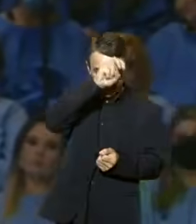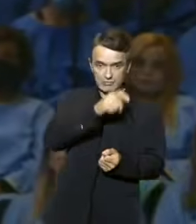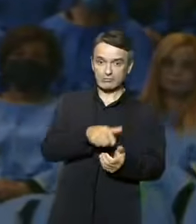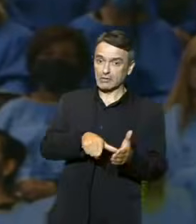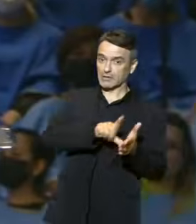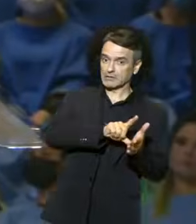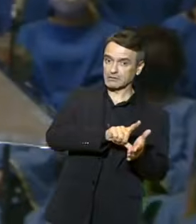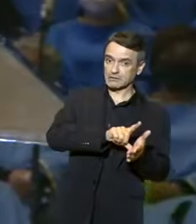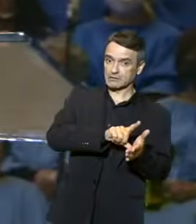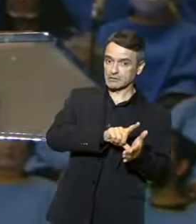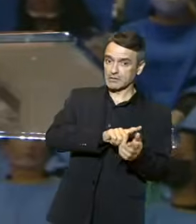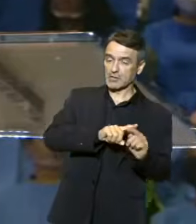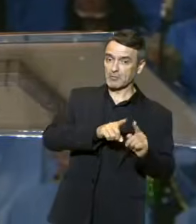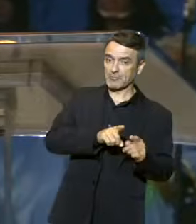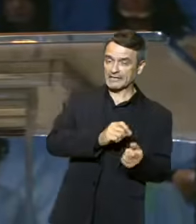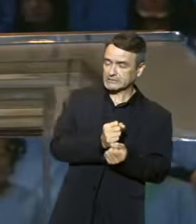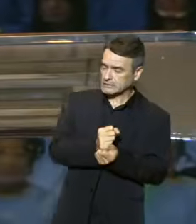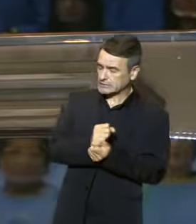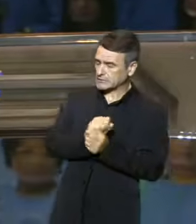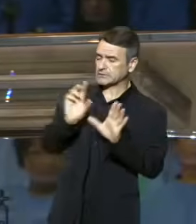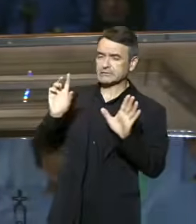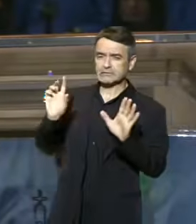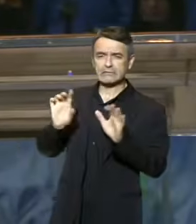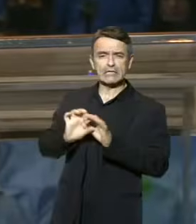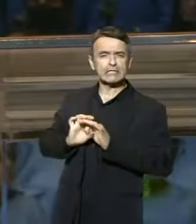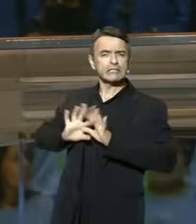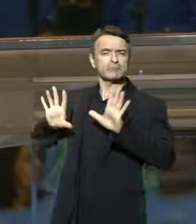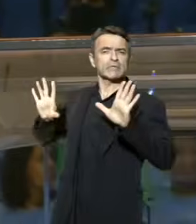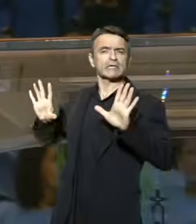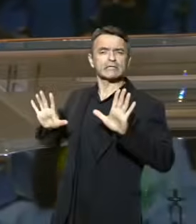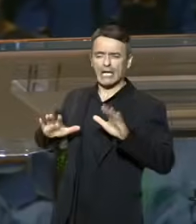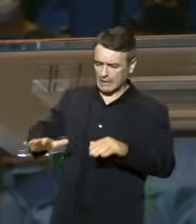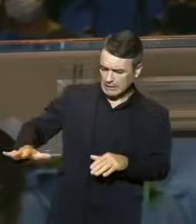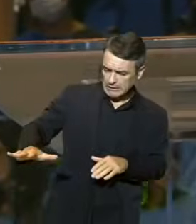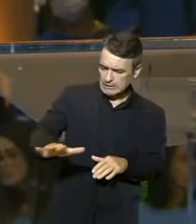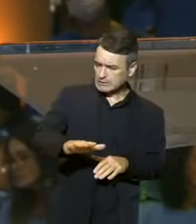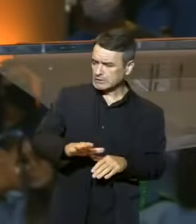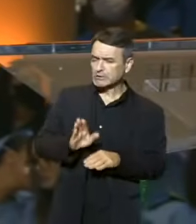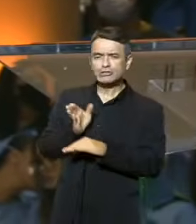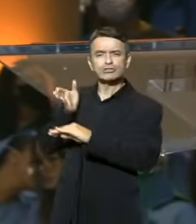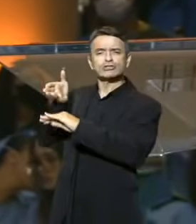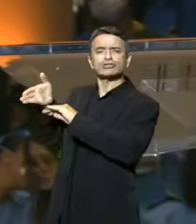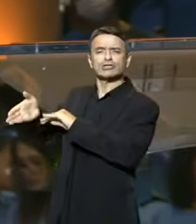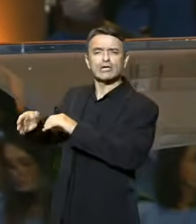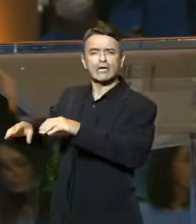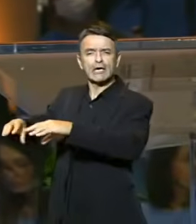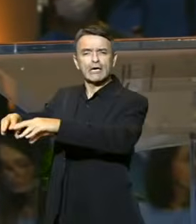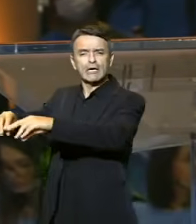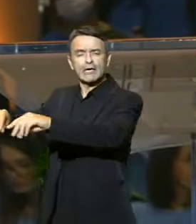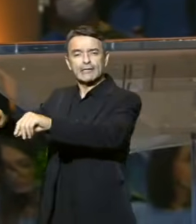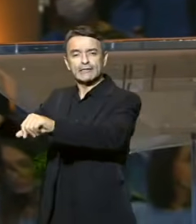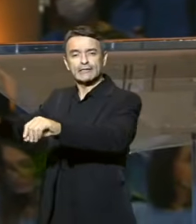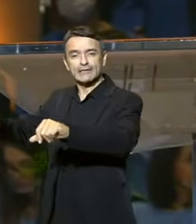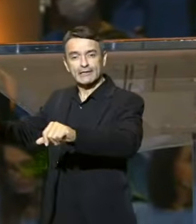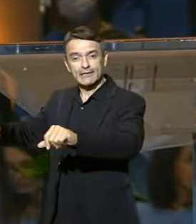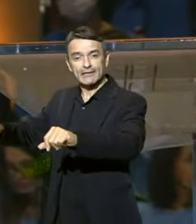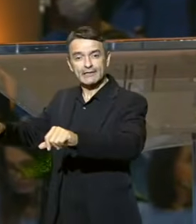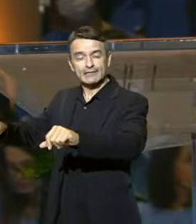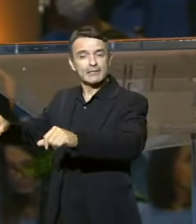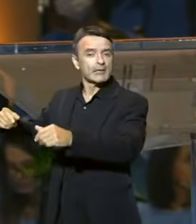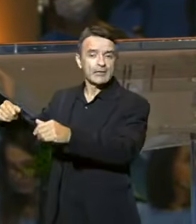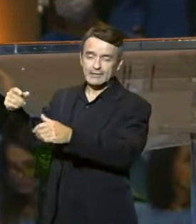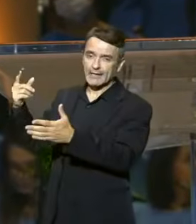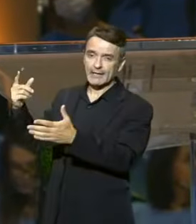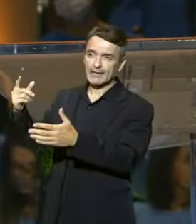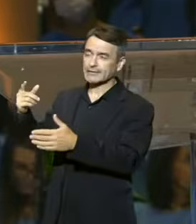prometida. Eles passariam algum tempo no deserto, mas não passariam 40 anos no